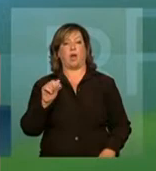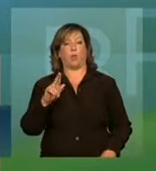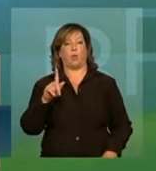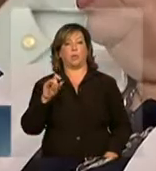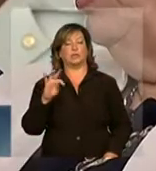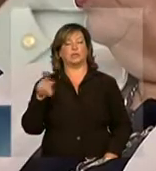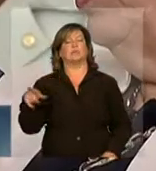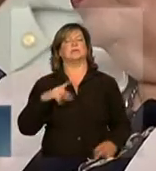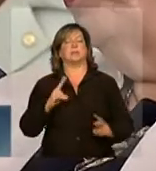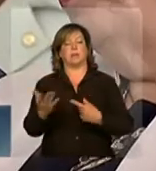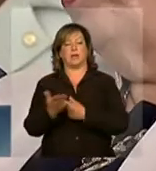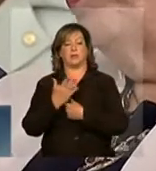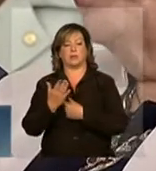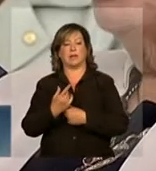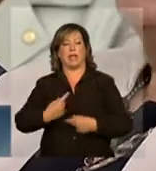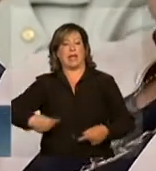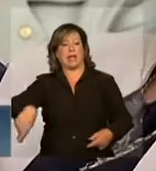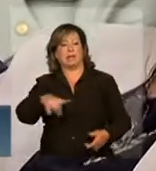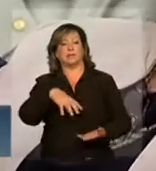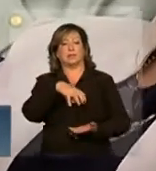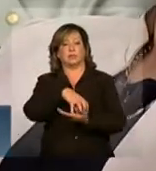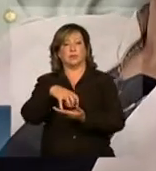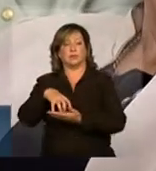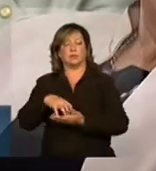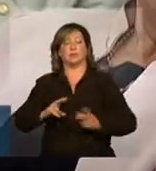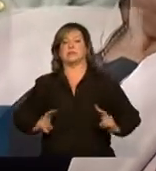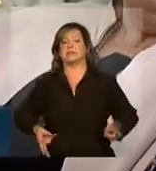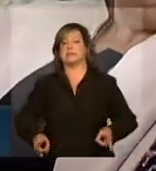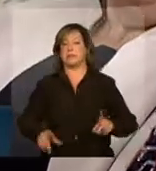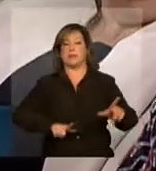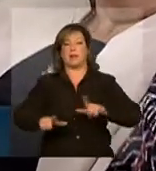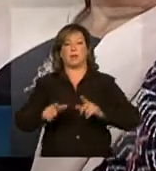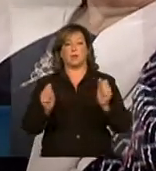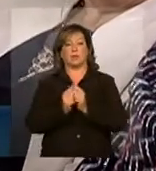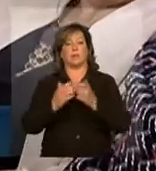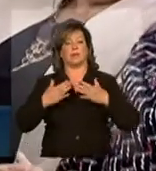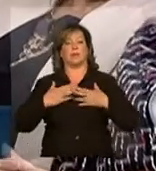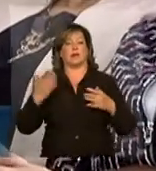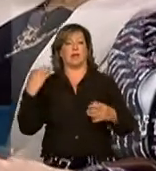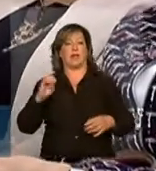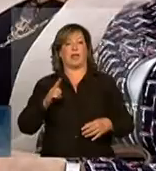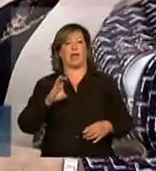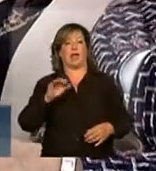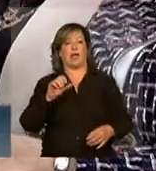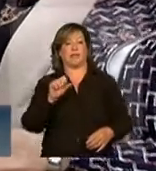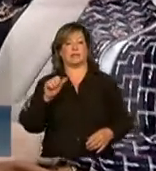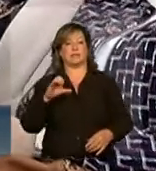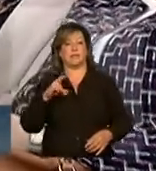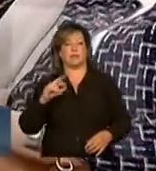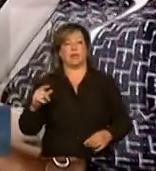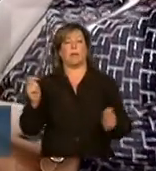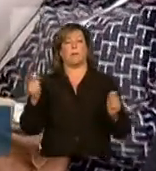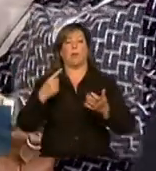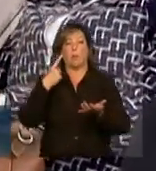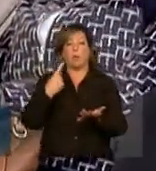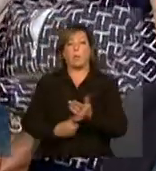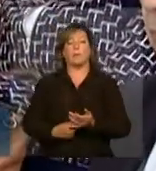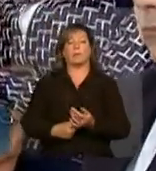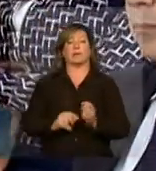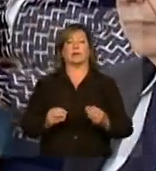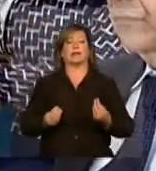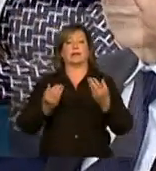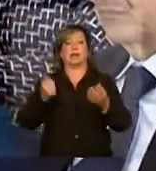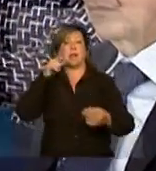ajudar. Este grupo esteve em permanente atuação com a Casa Civil para que pudéssemos cumprir as entregas requeridas